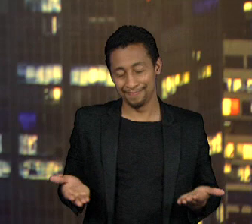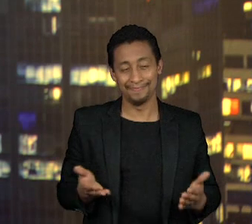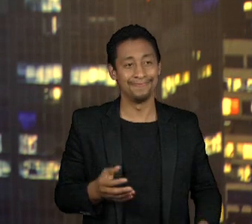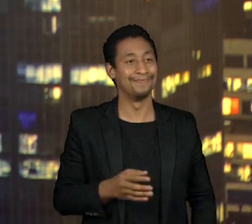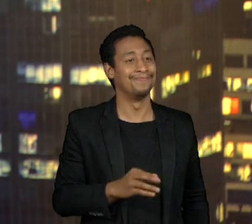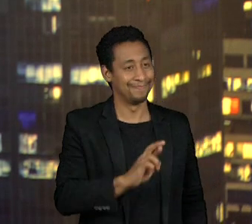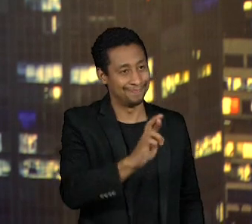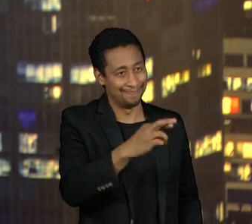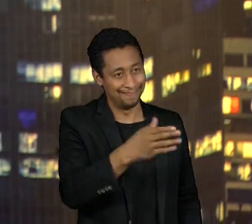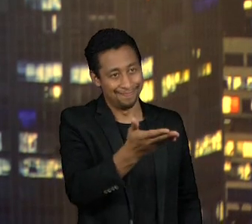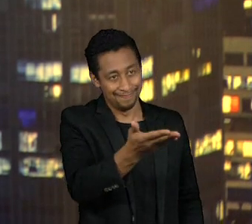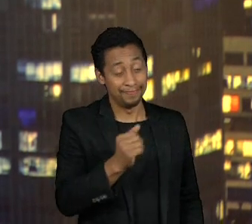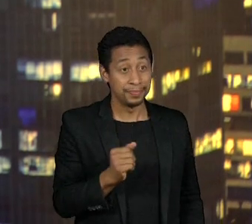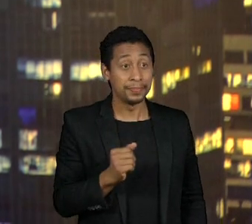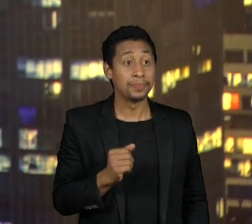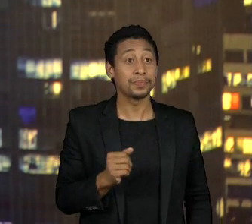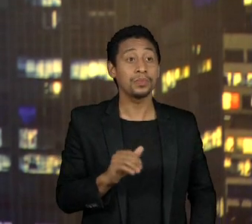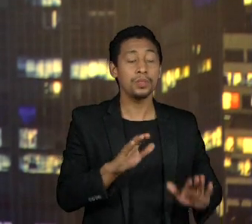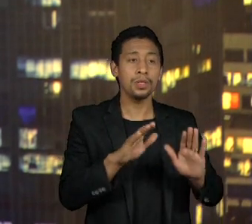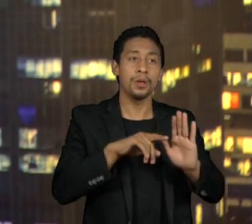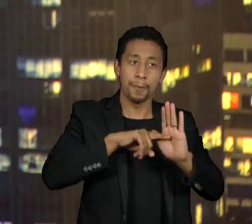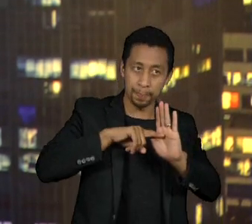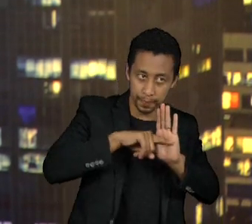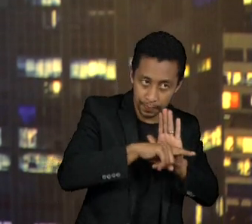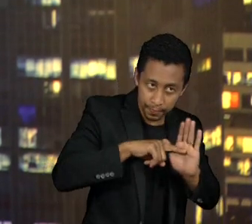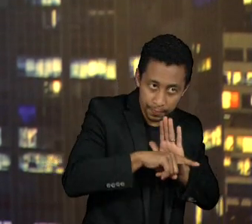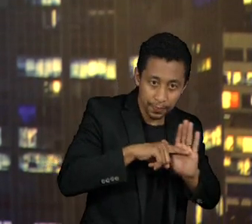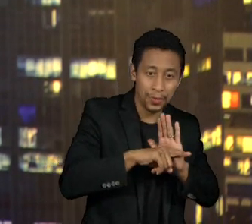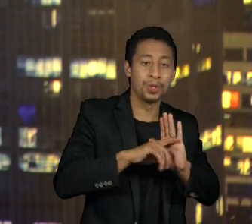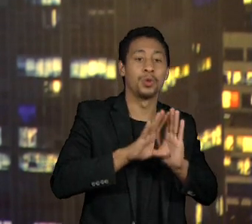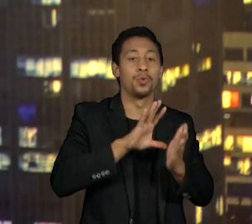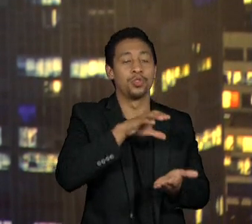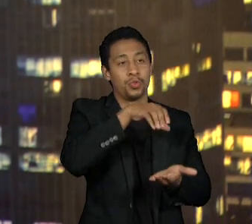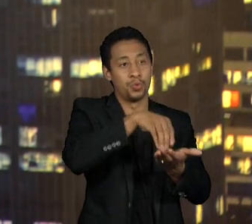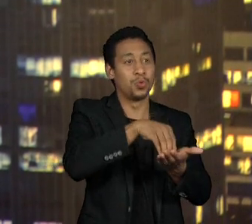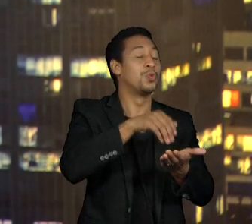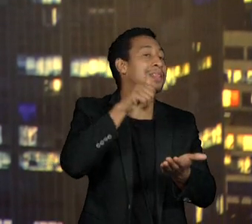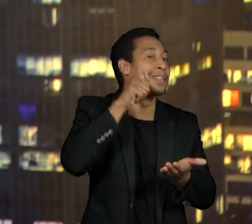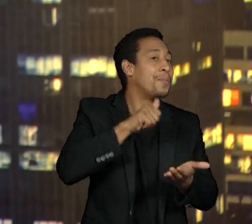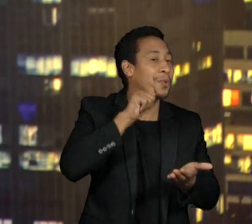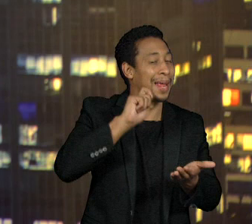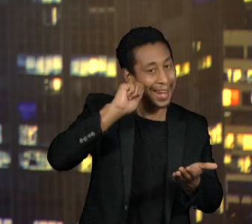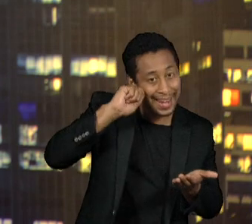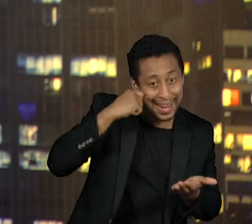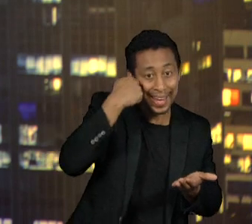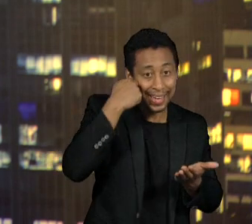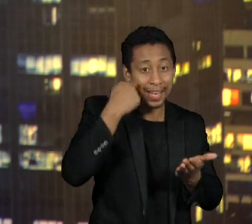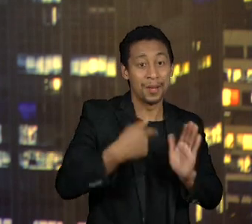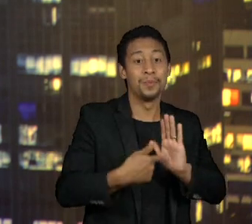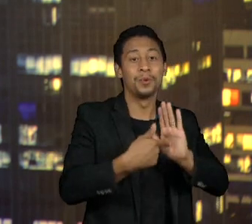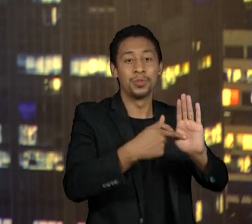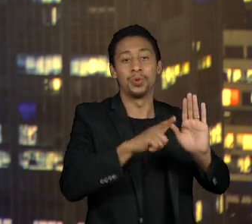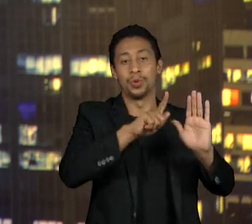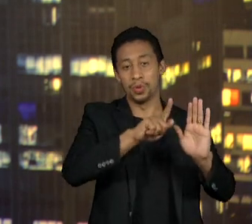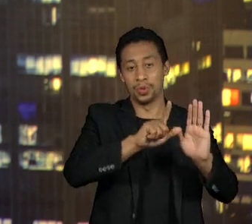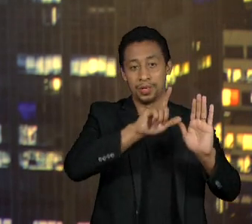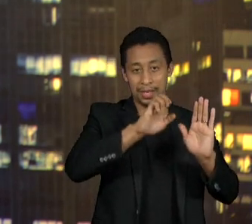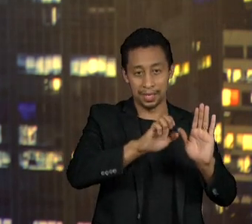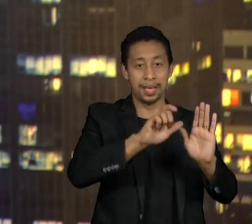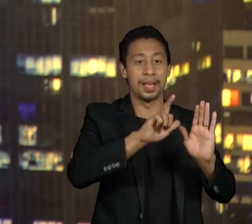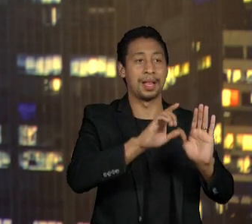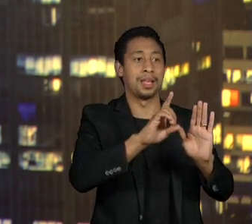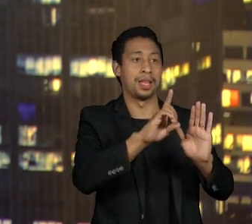dúvida. E olha, um levantamento do Gueledés, o Instituto da Mulher Negra, mostrou como racismo e sexismo afetaram